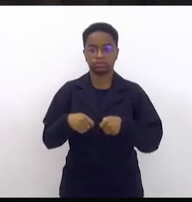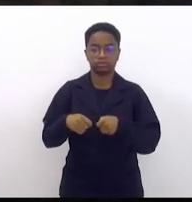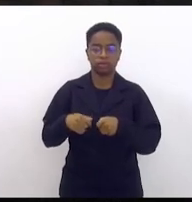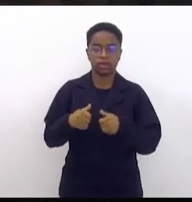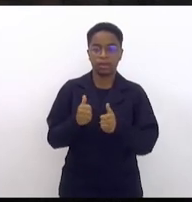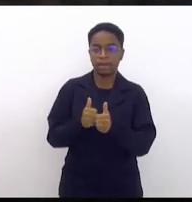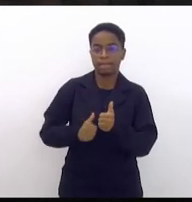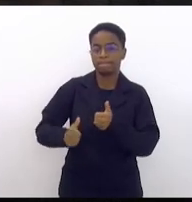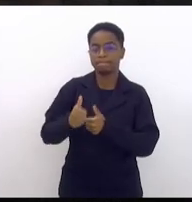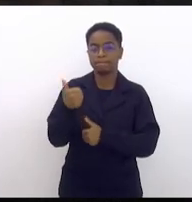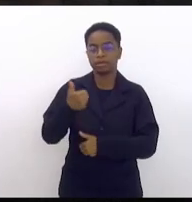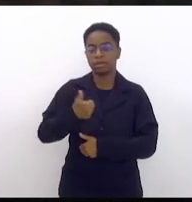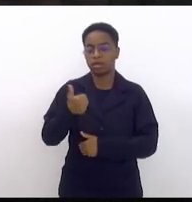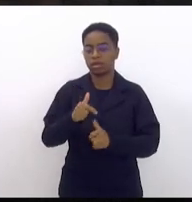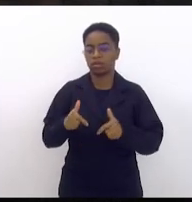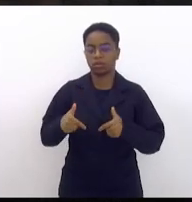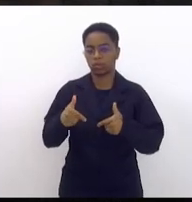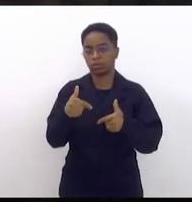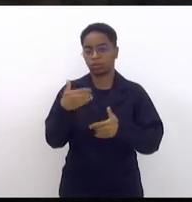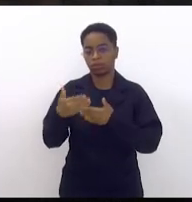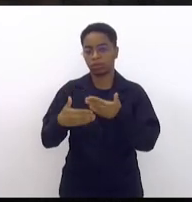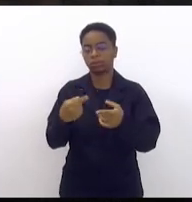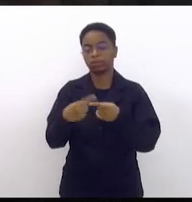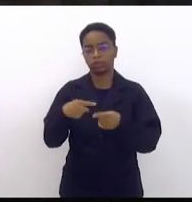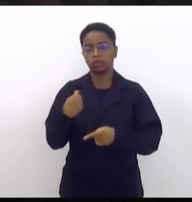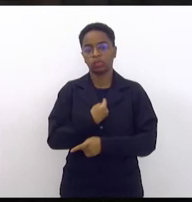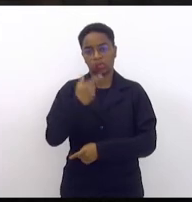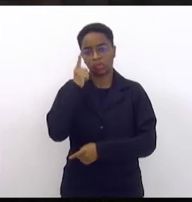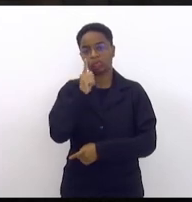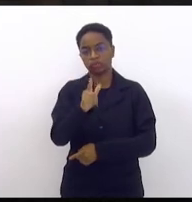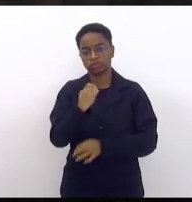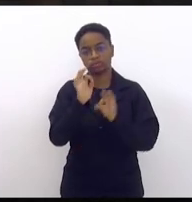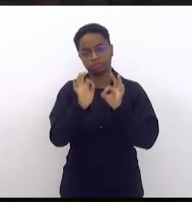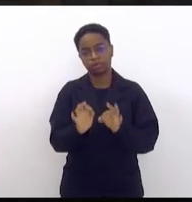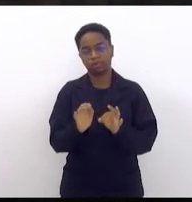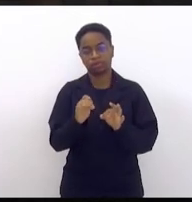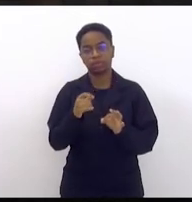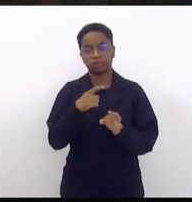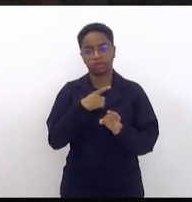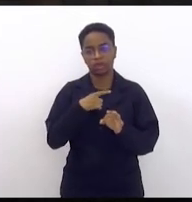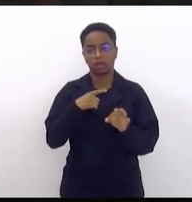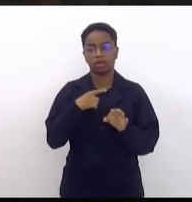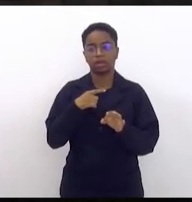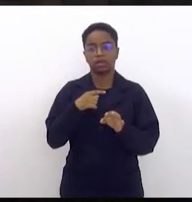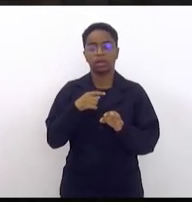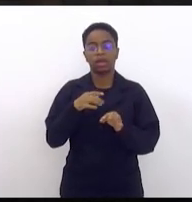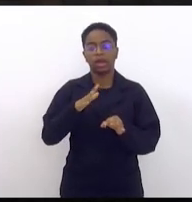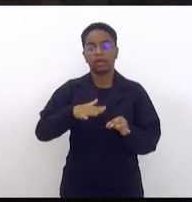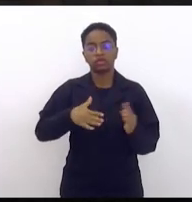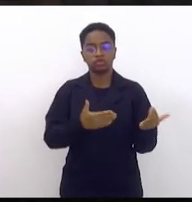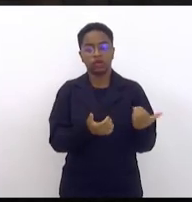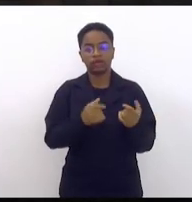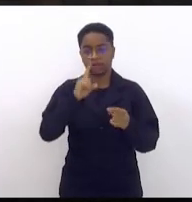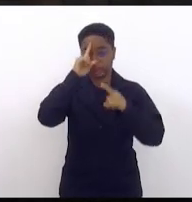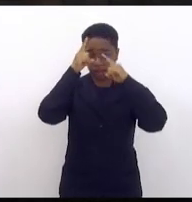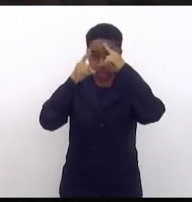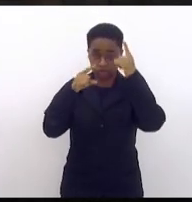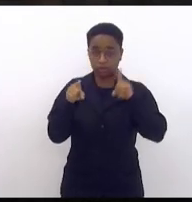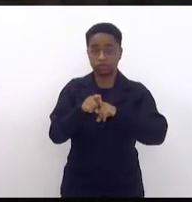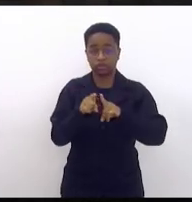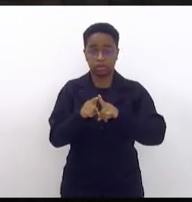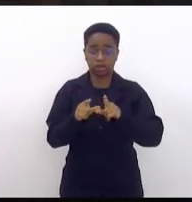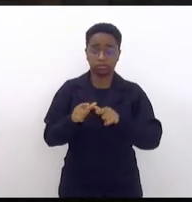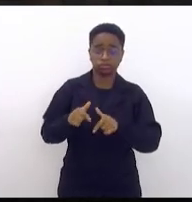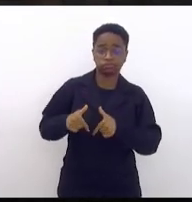processo nós temos eh todas as condições reunimos todas as condições nós temos uma Juventude criativa dinâmica nós precisamos